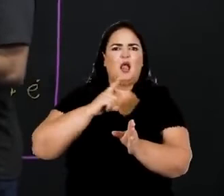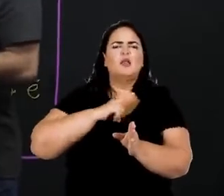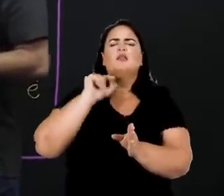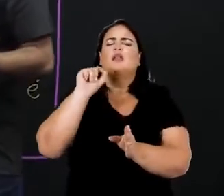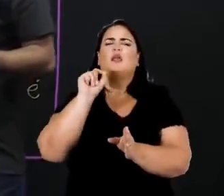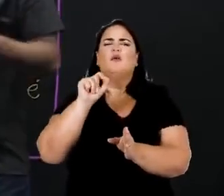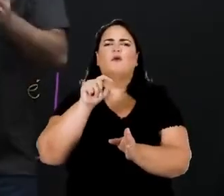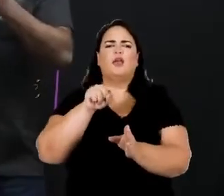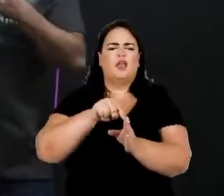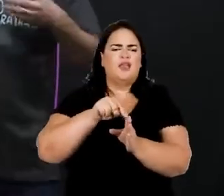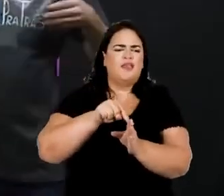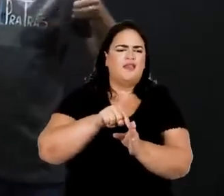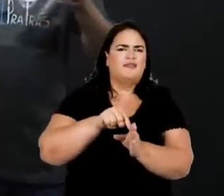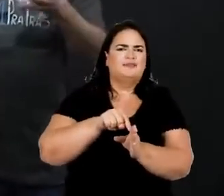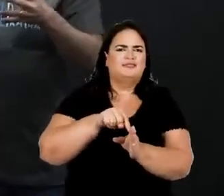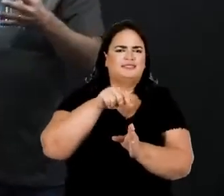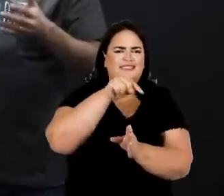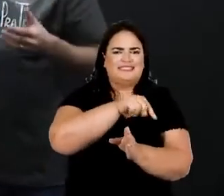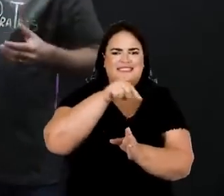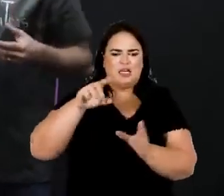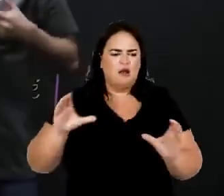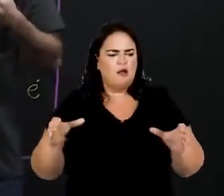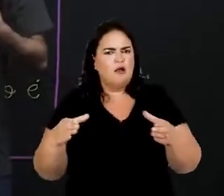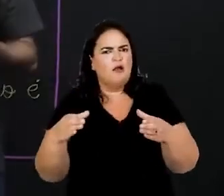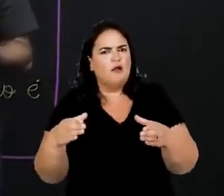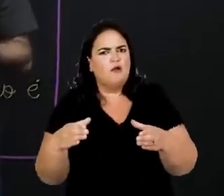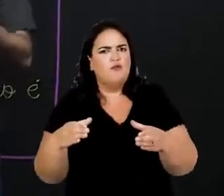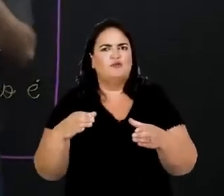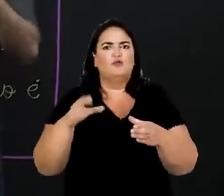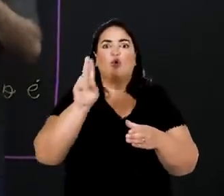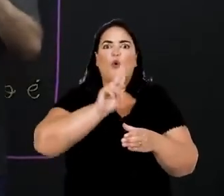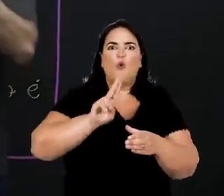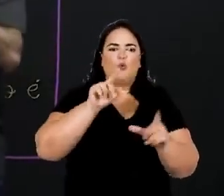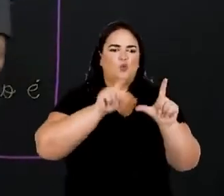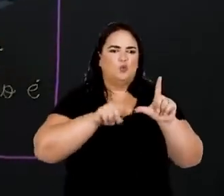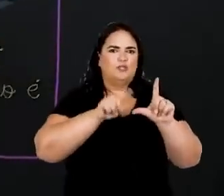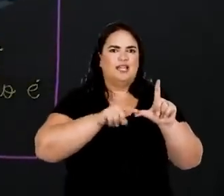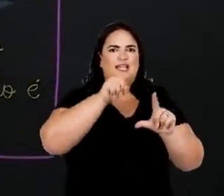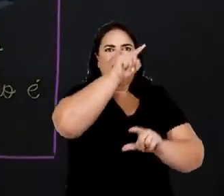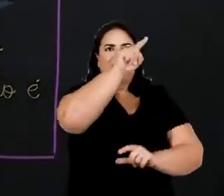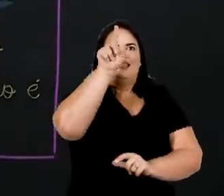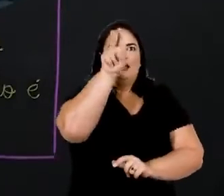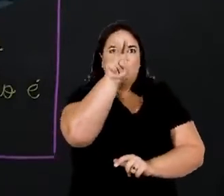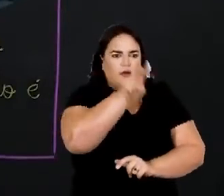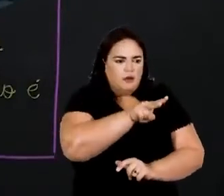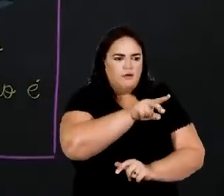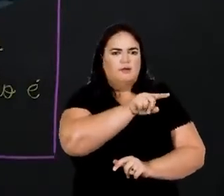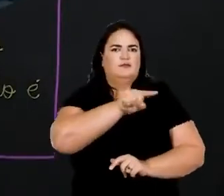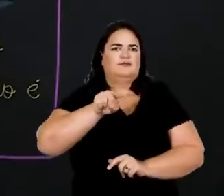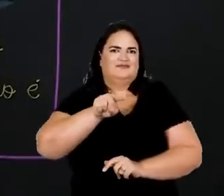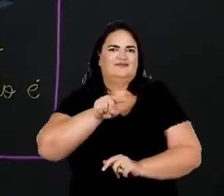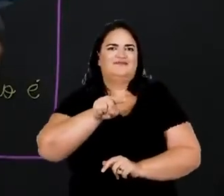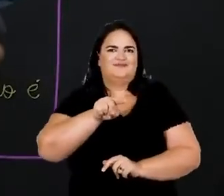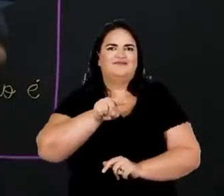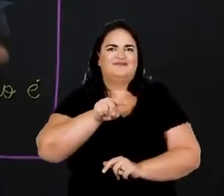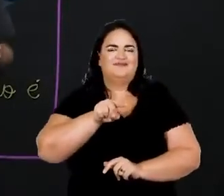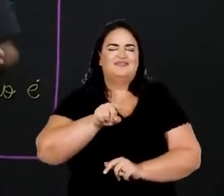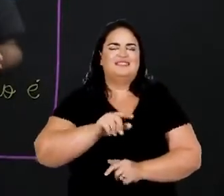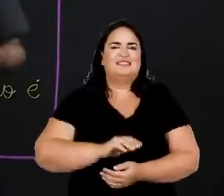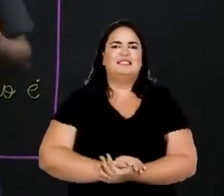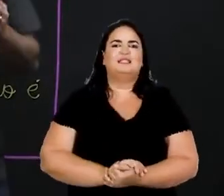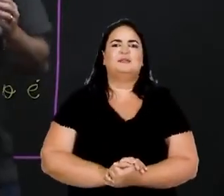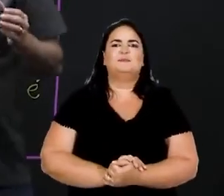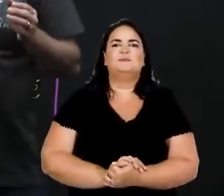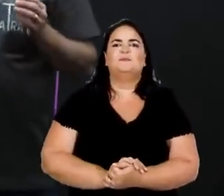são reconhecidos no seu conjunto pela letra Z onde essa letra Z ela possui dois